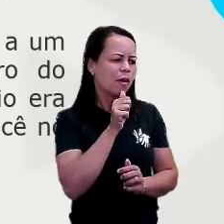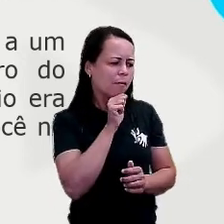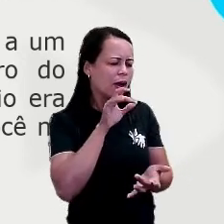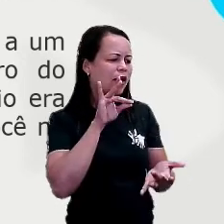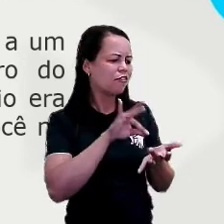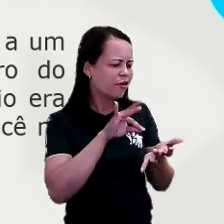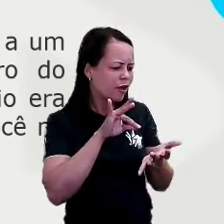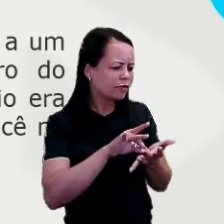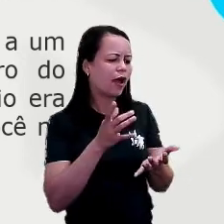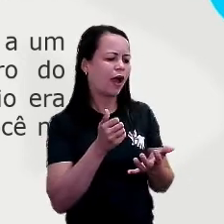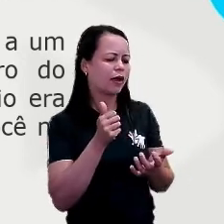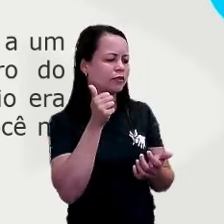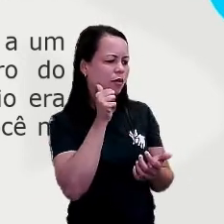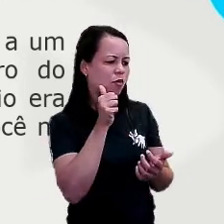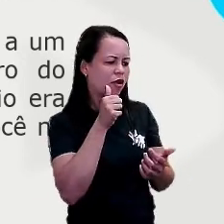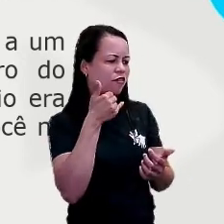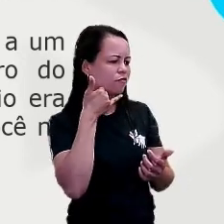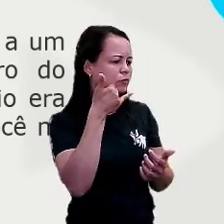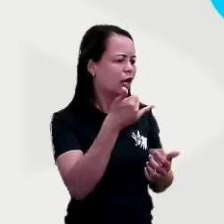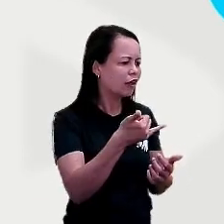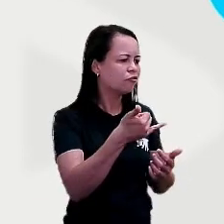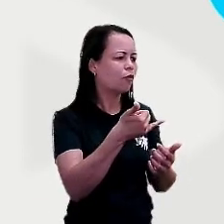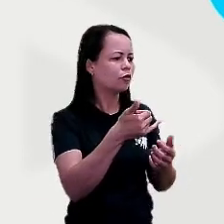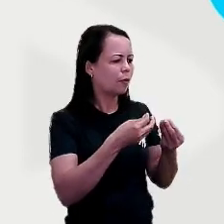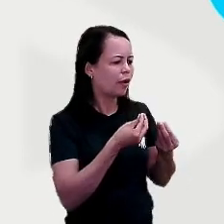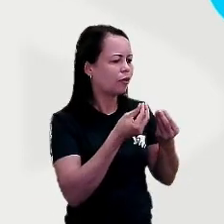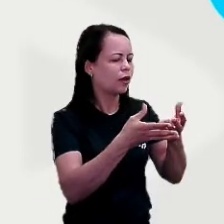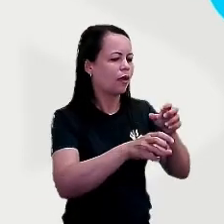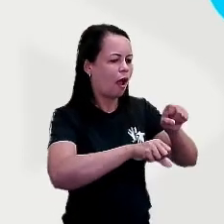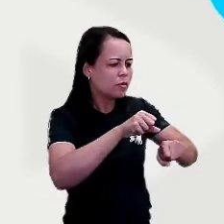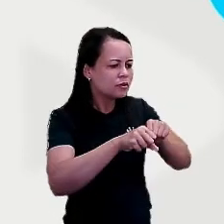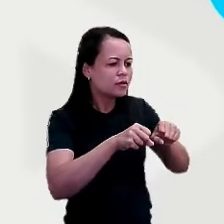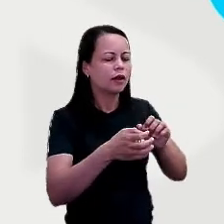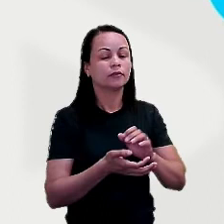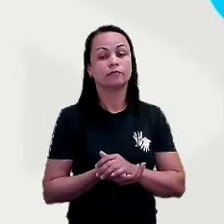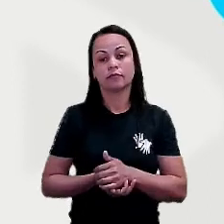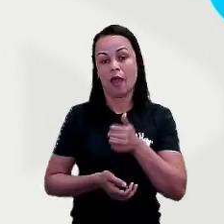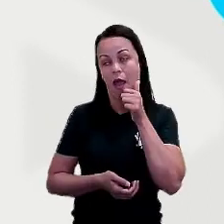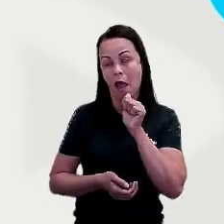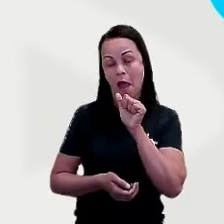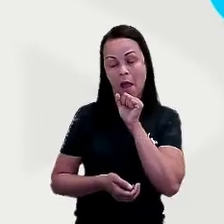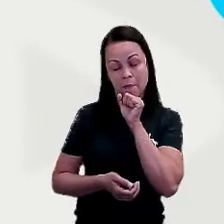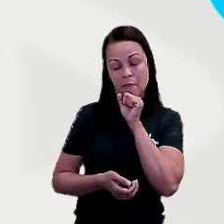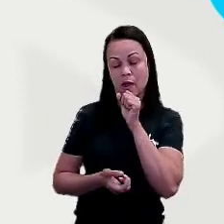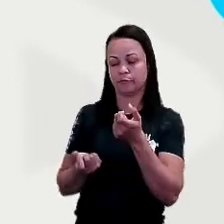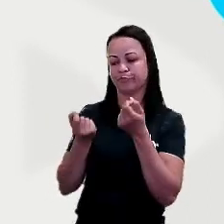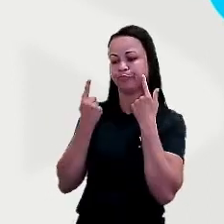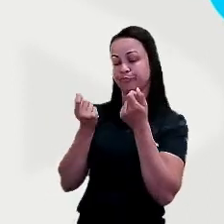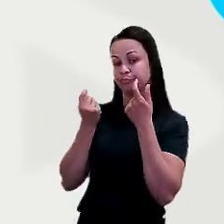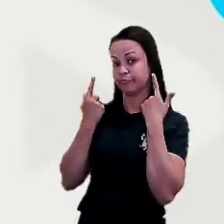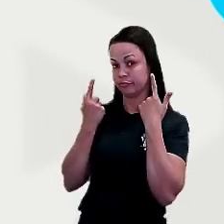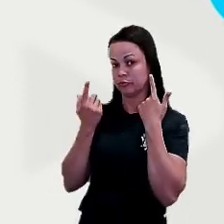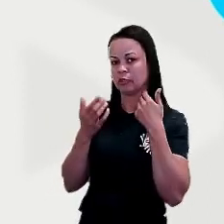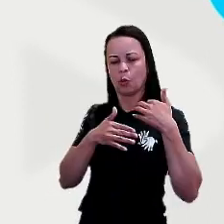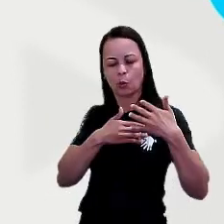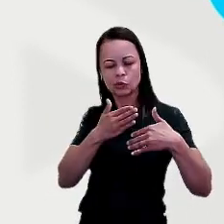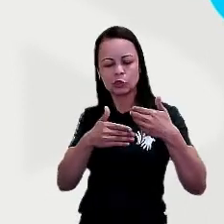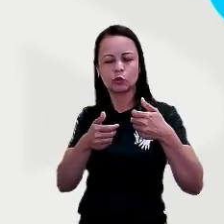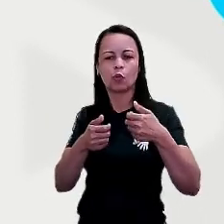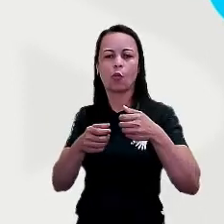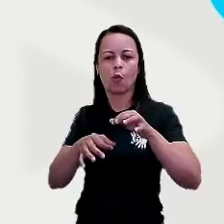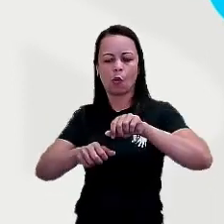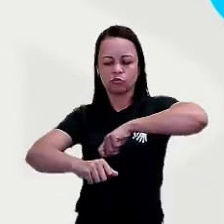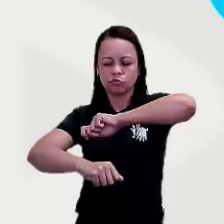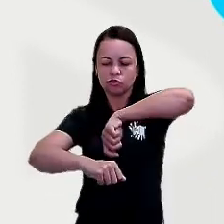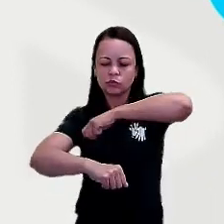para combinar a entrega da bicicleta. É verdade. A mãe de Felipe fingiu não ouvir. Continuou preparando o